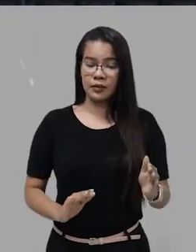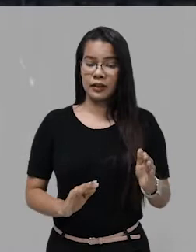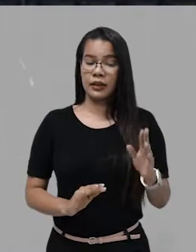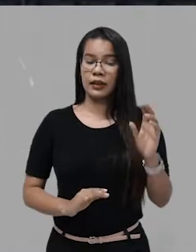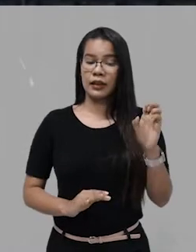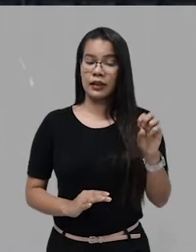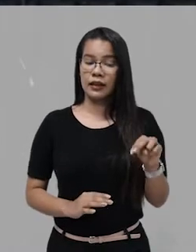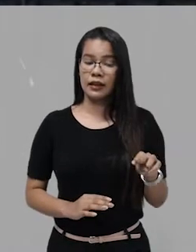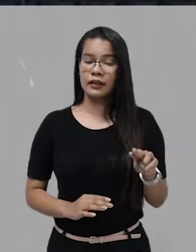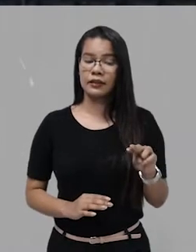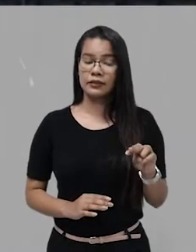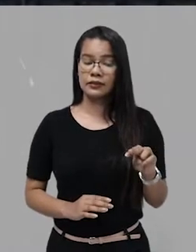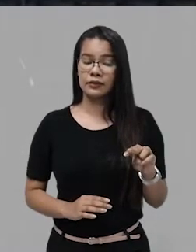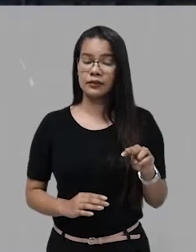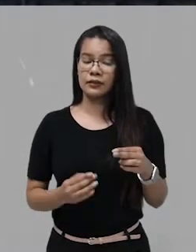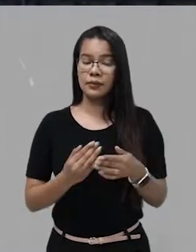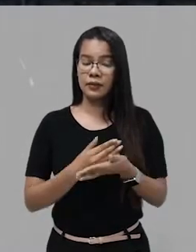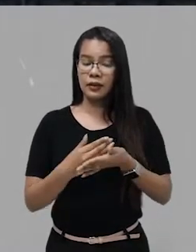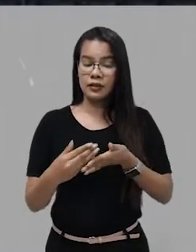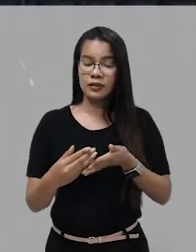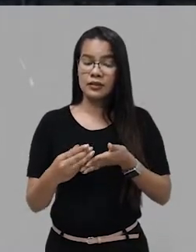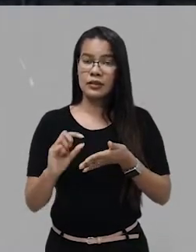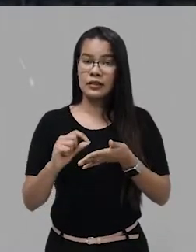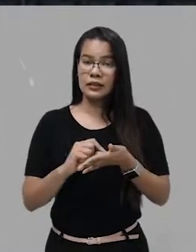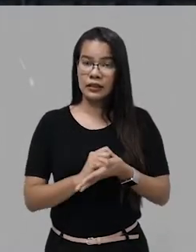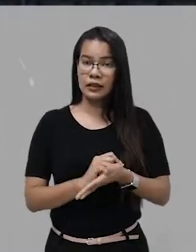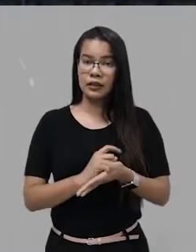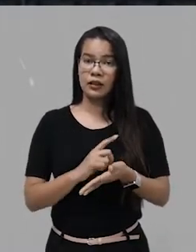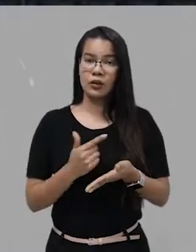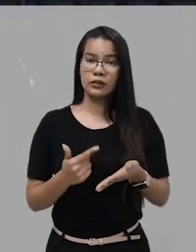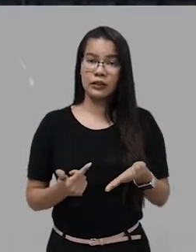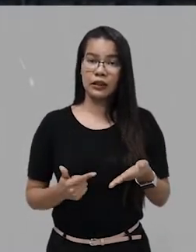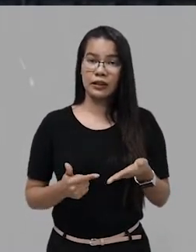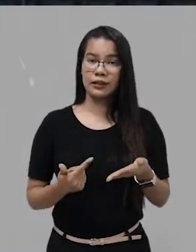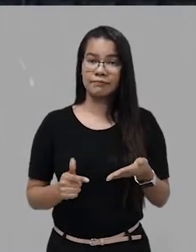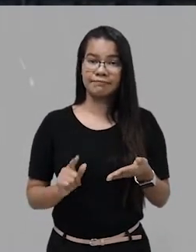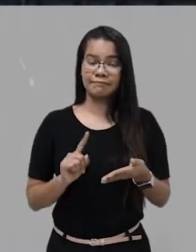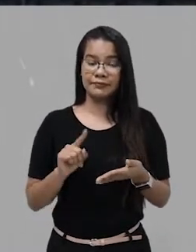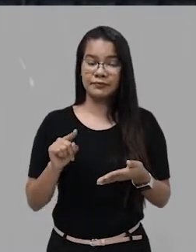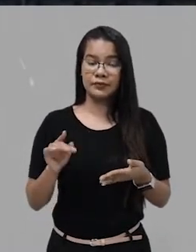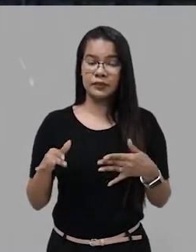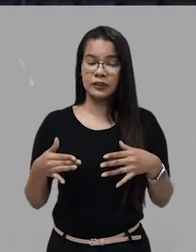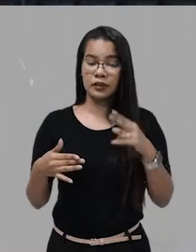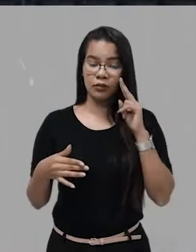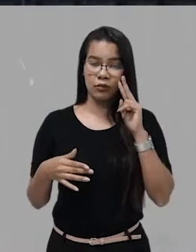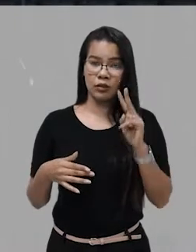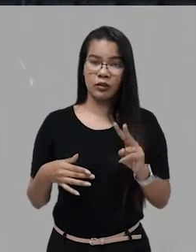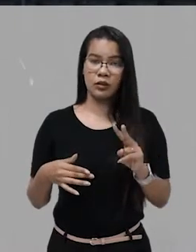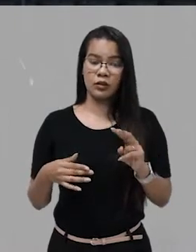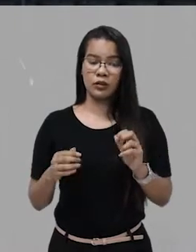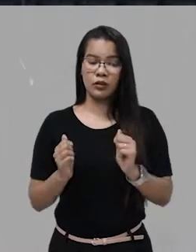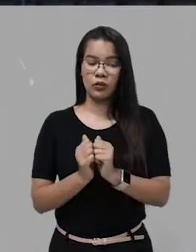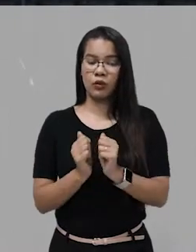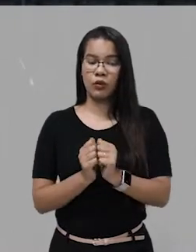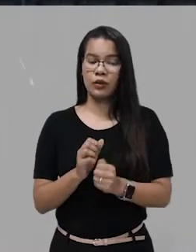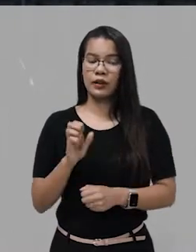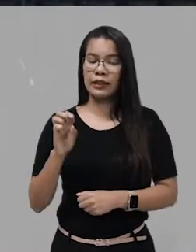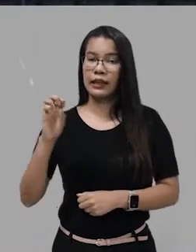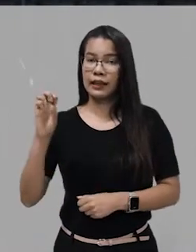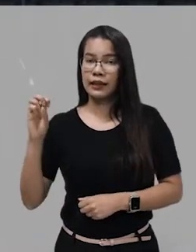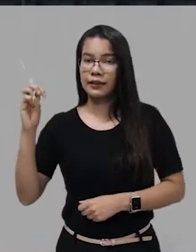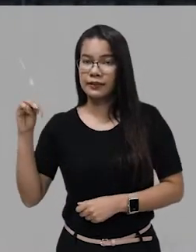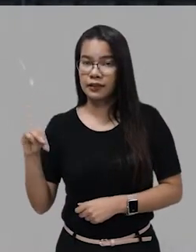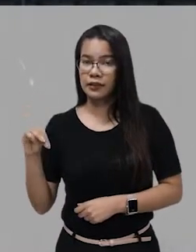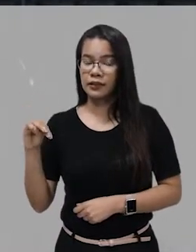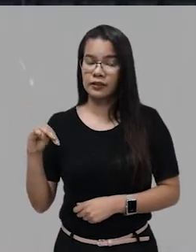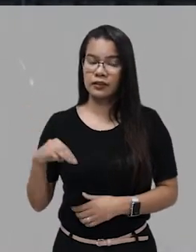em passam a ser escritas sem acento. Né? Então, olhou essas formas escritas com em, com o